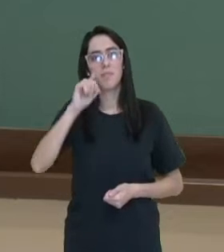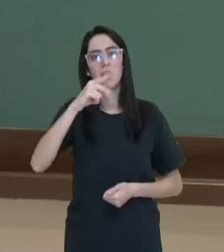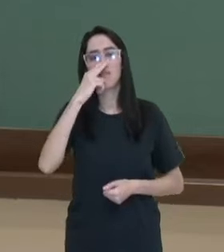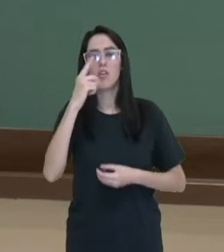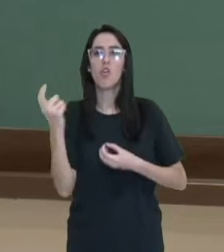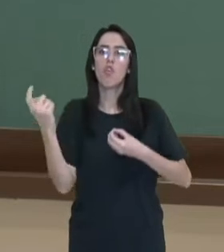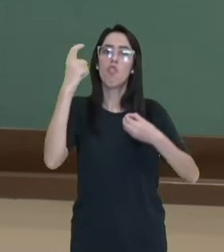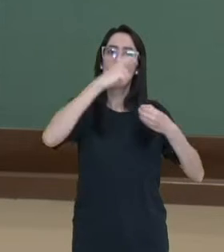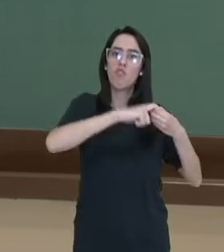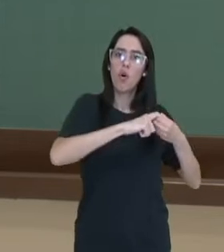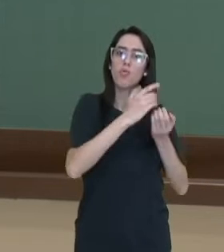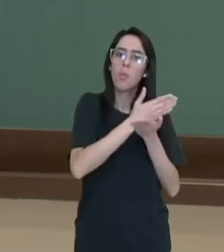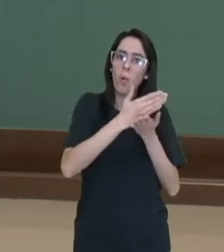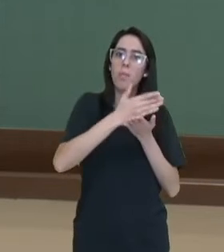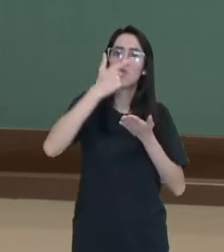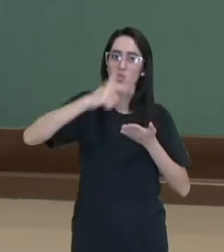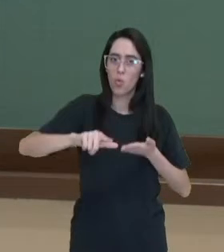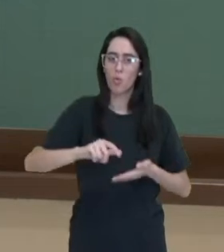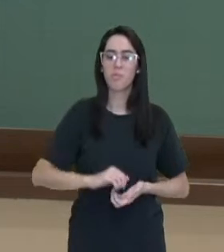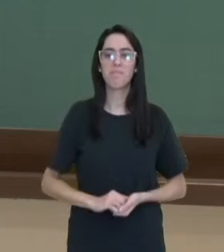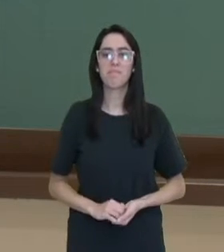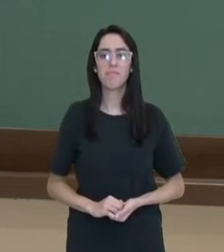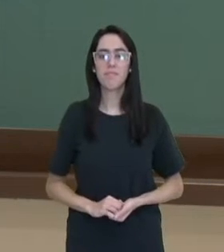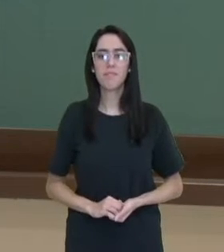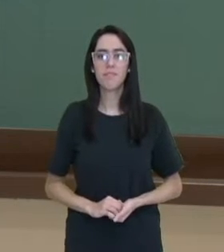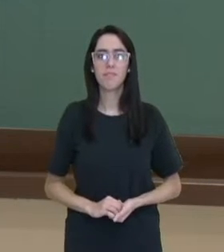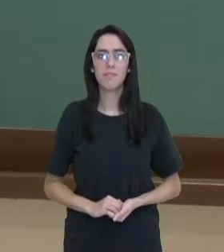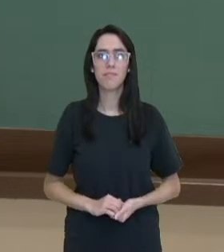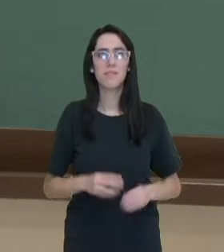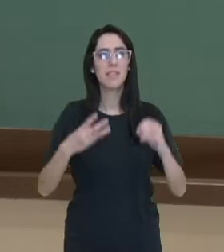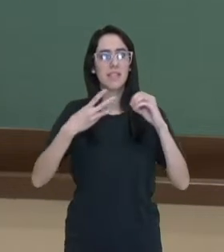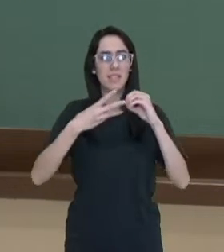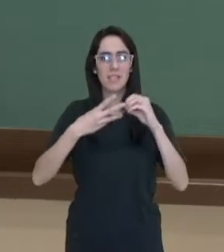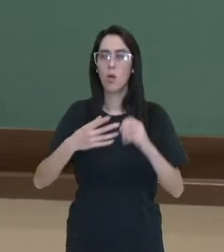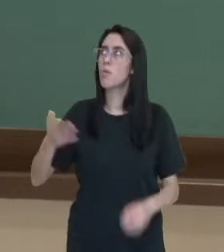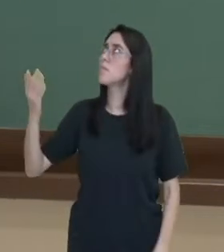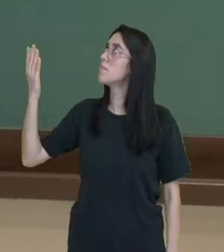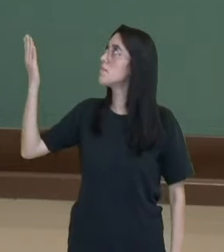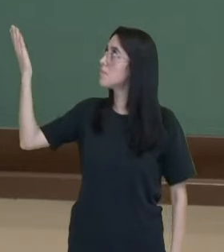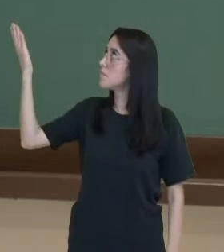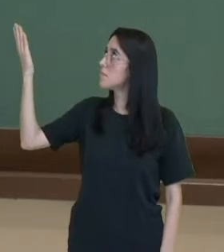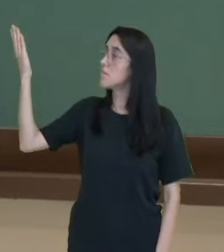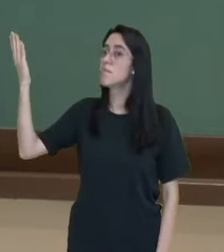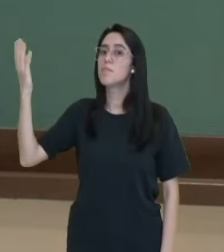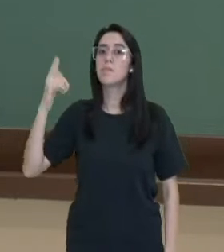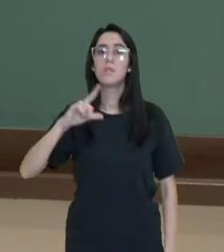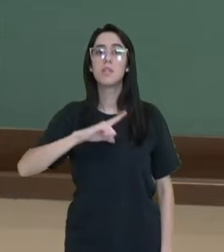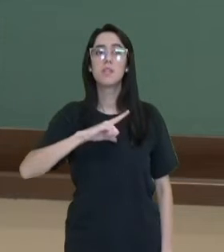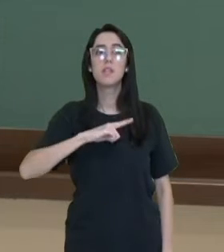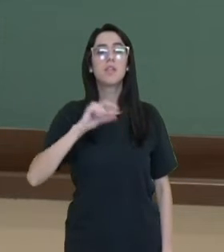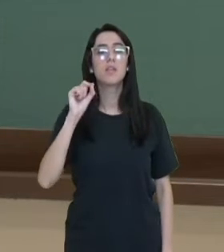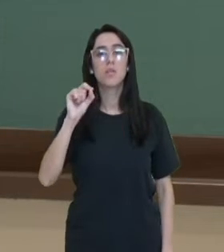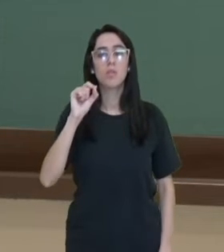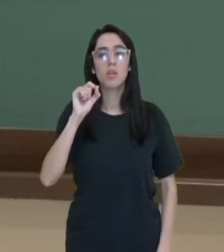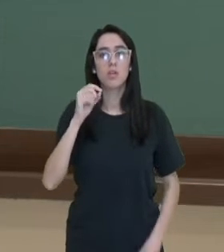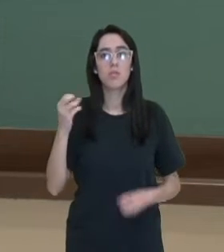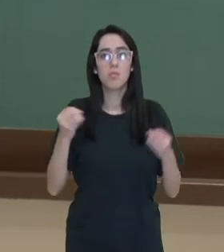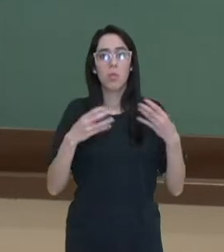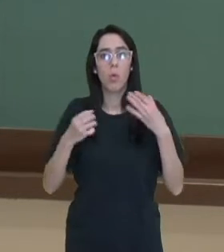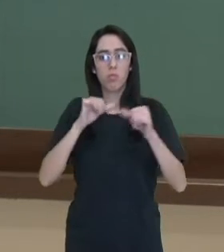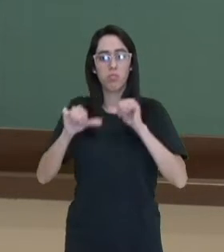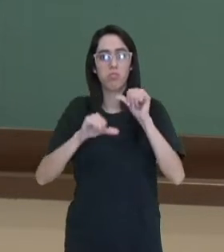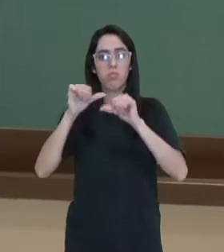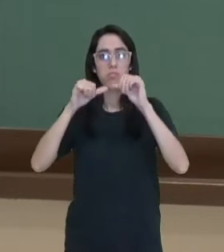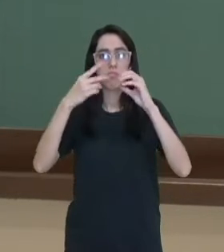são induzidas. As células-tronco multipotentes, elas têm uma capacidade de renovação celular, são encontrados